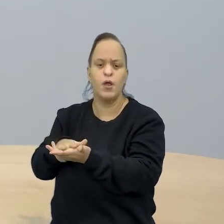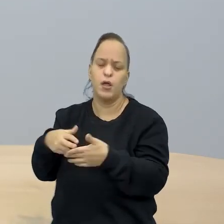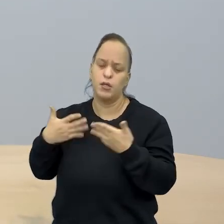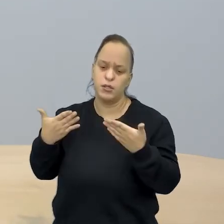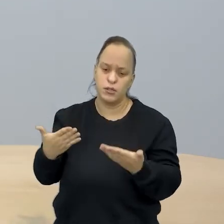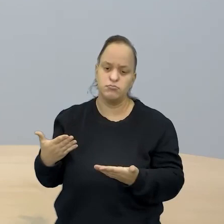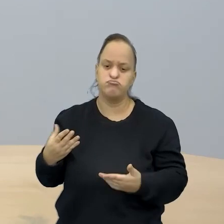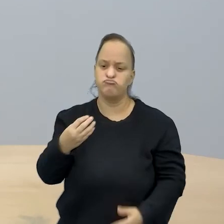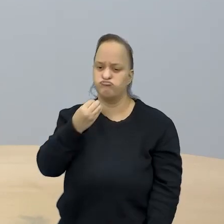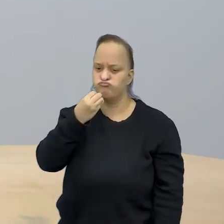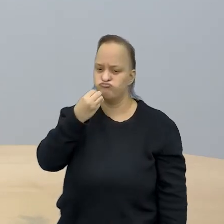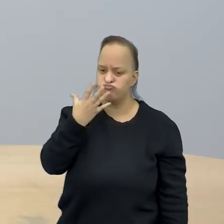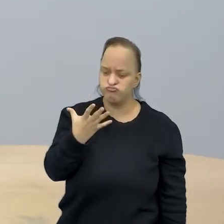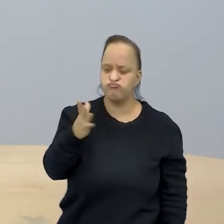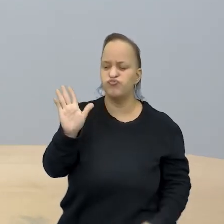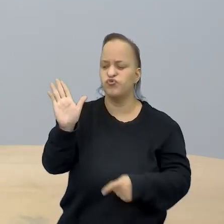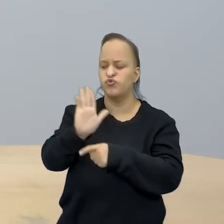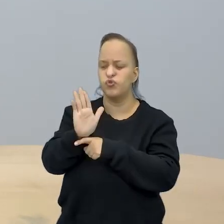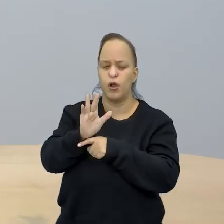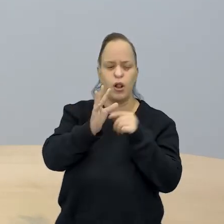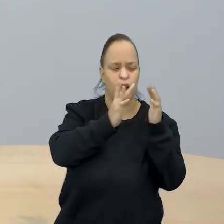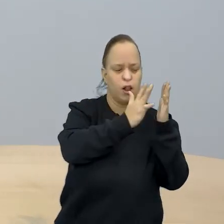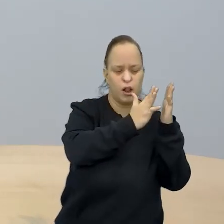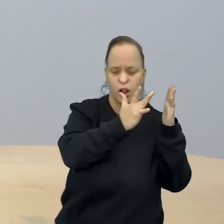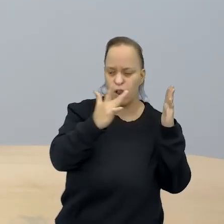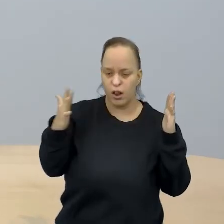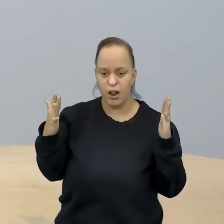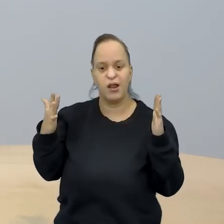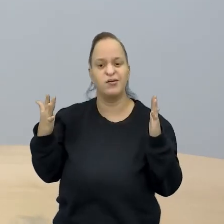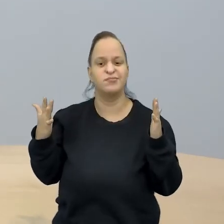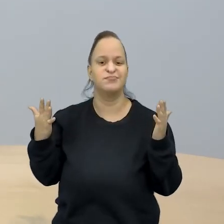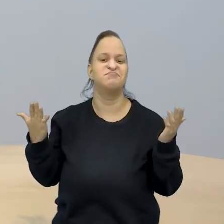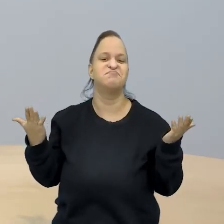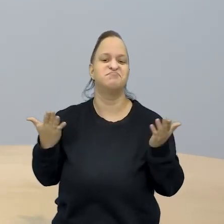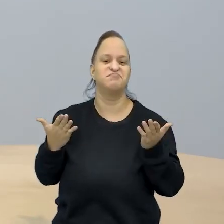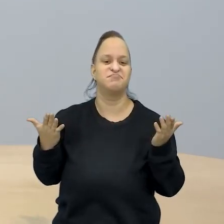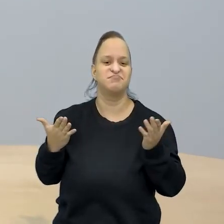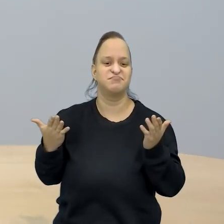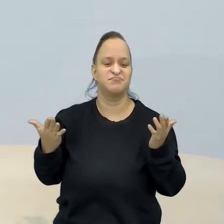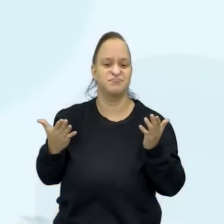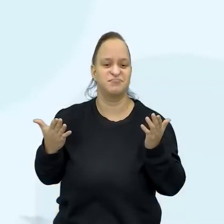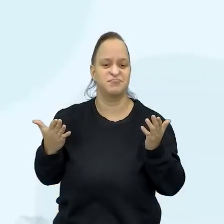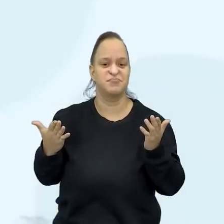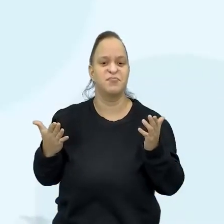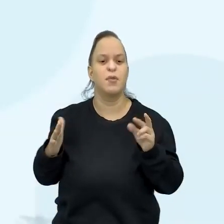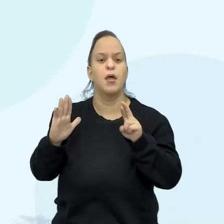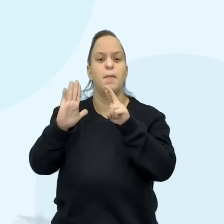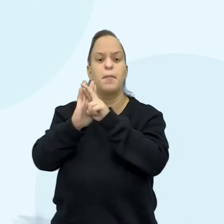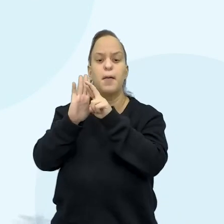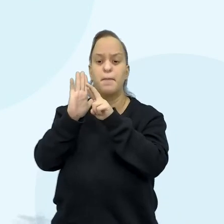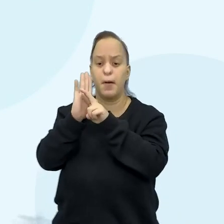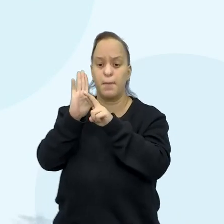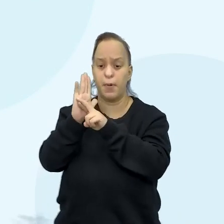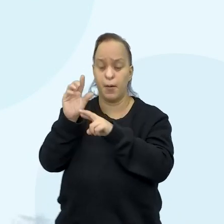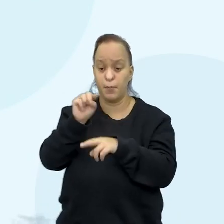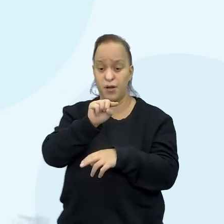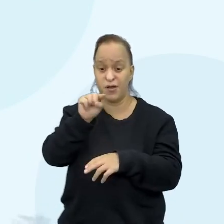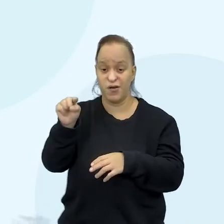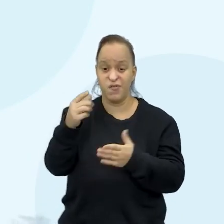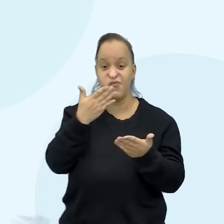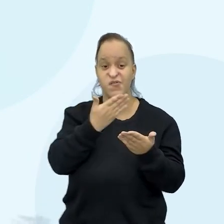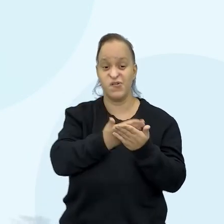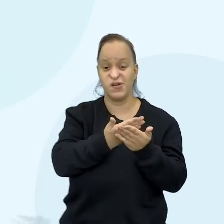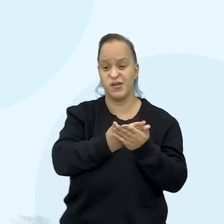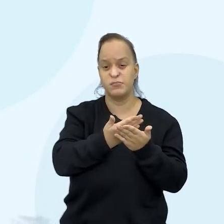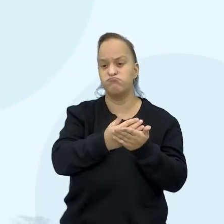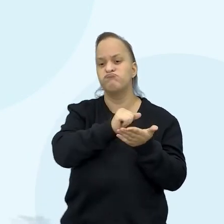pena assistir esse filme. Eu deixo aqui para vocês também o roteiro do estudante, né, com uma sugestão de atividade